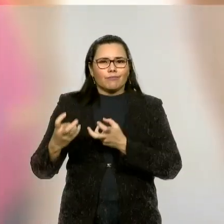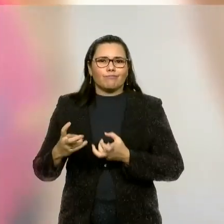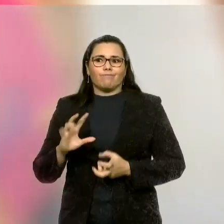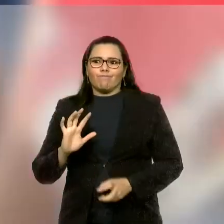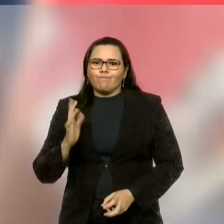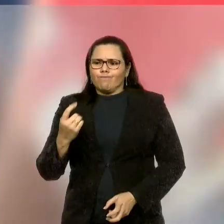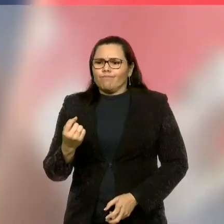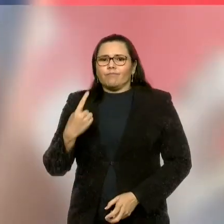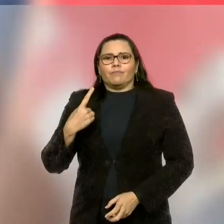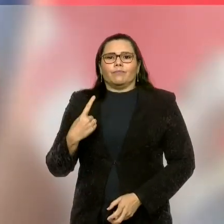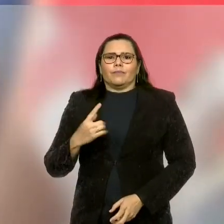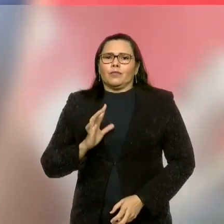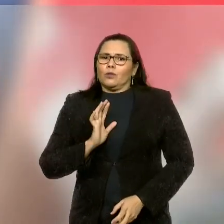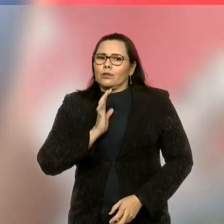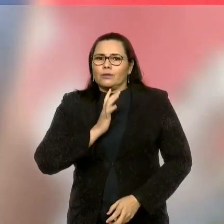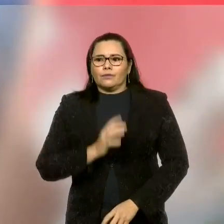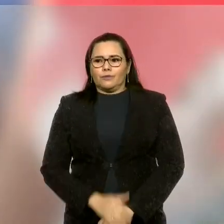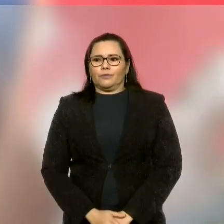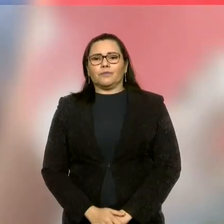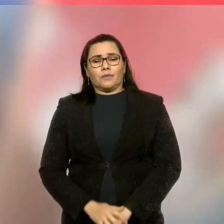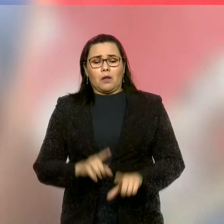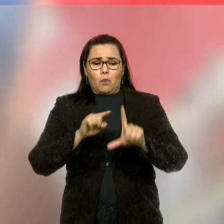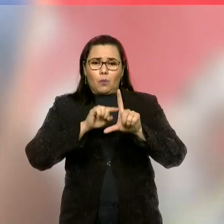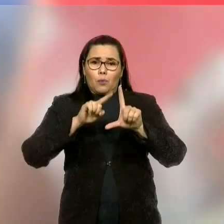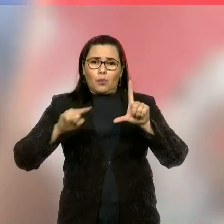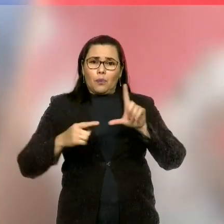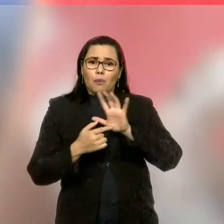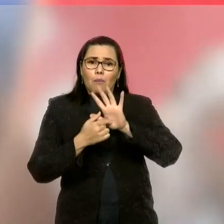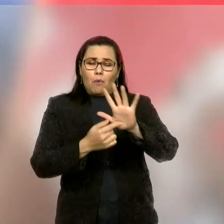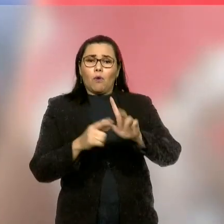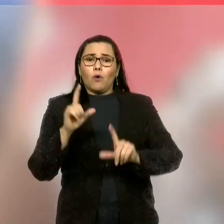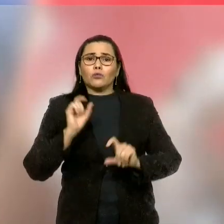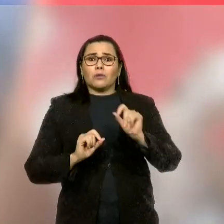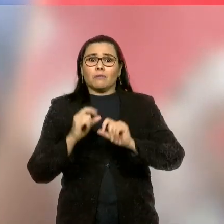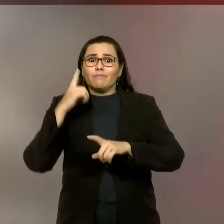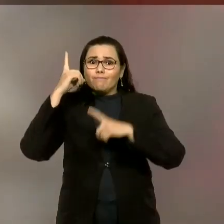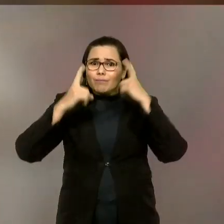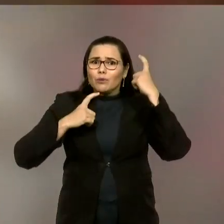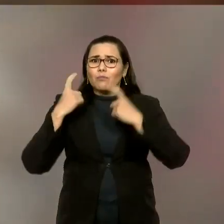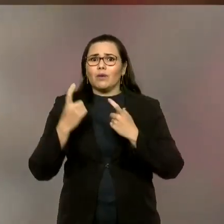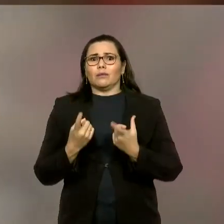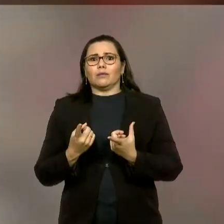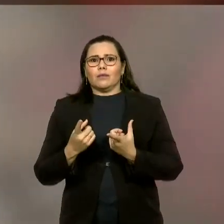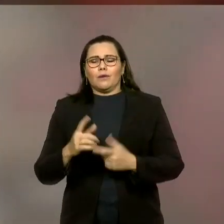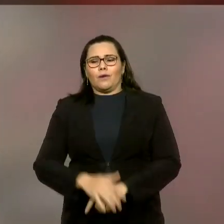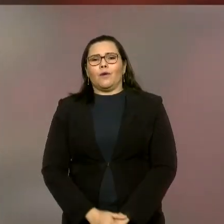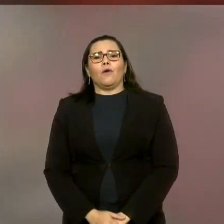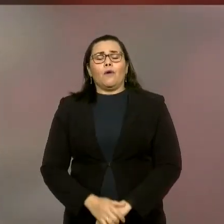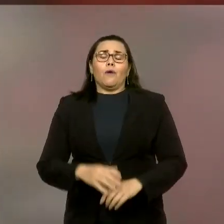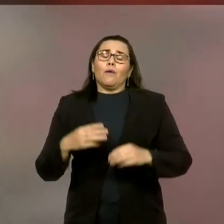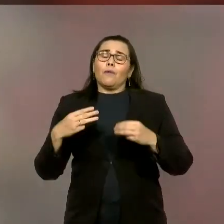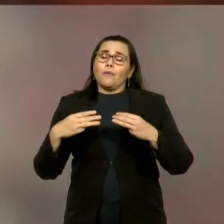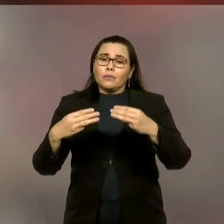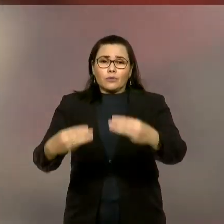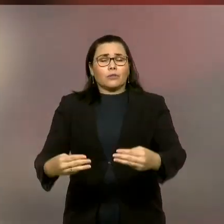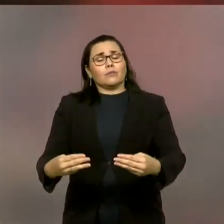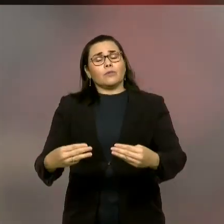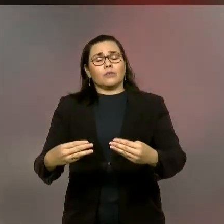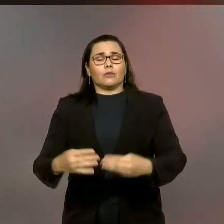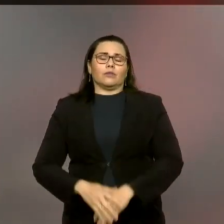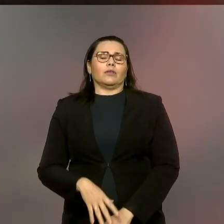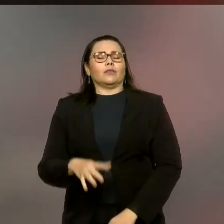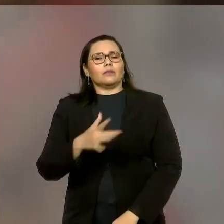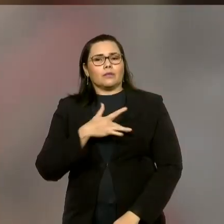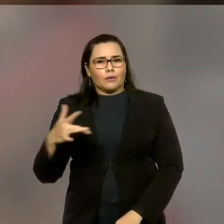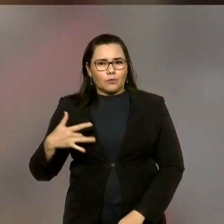choca todos nós e os números revelam o tamanho da preocupação segundo o Ministério da Saúde de 2015